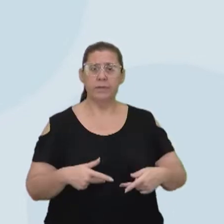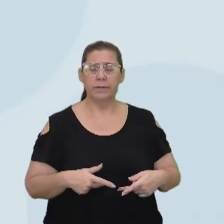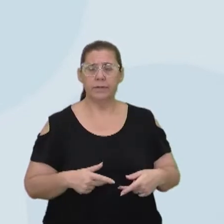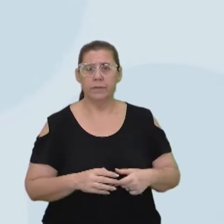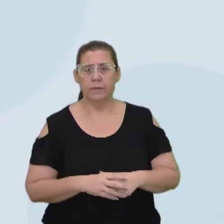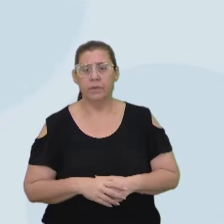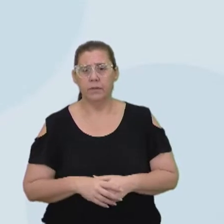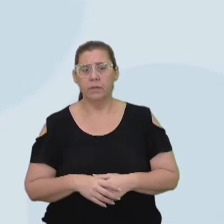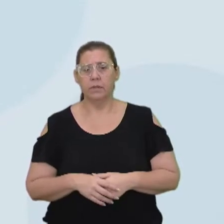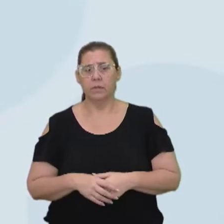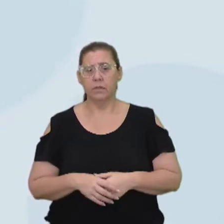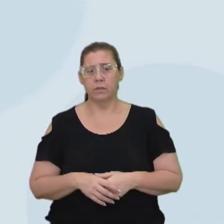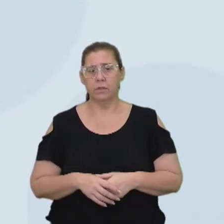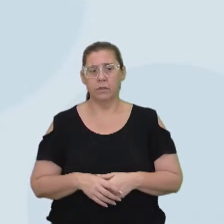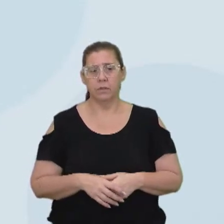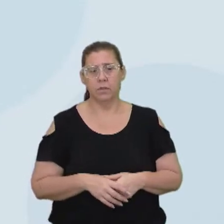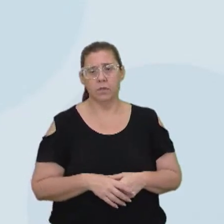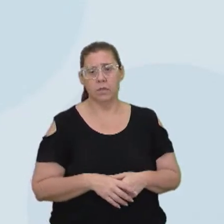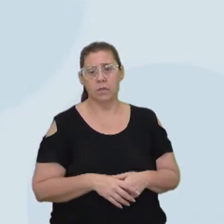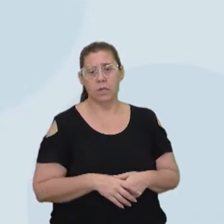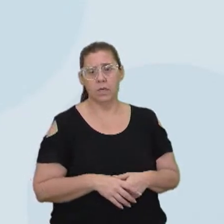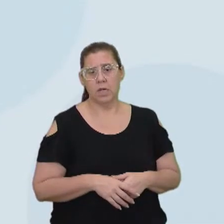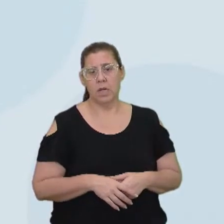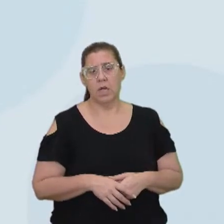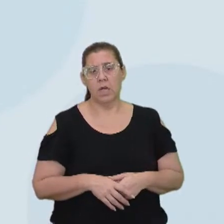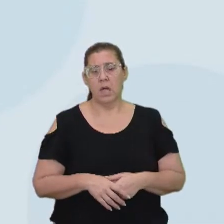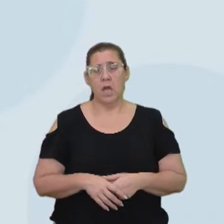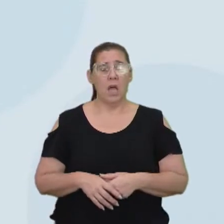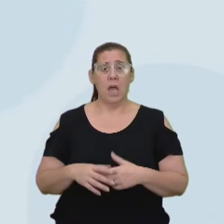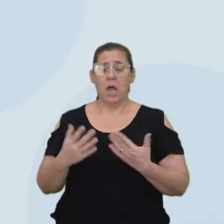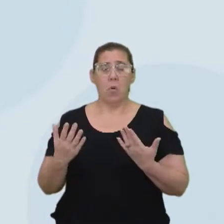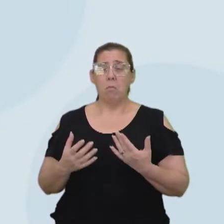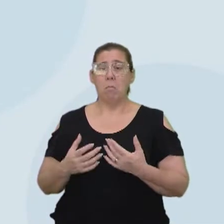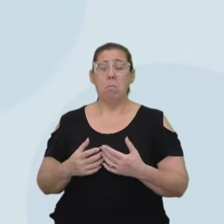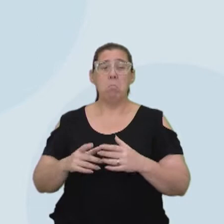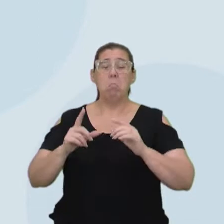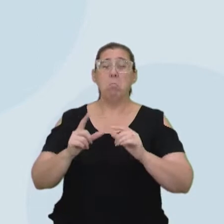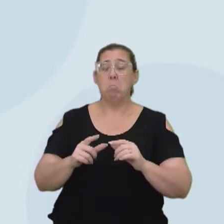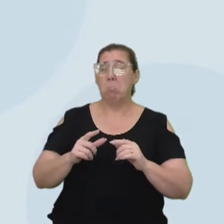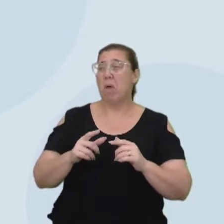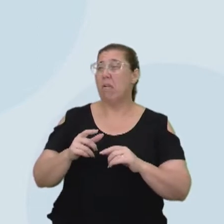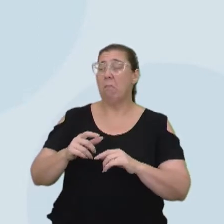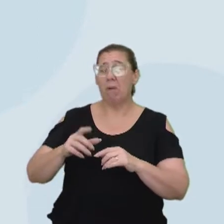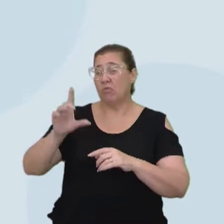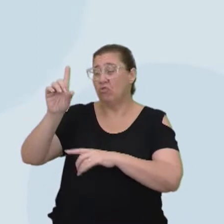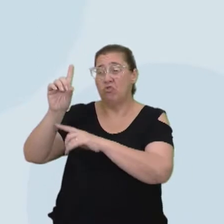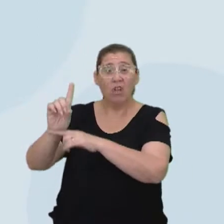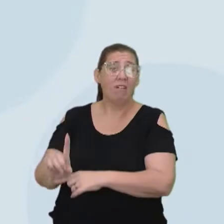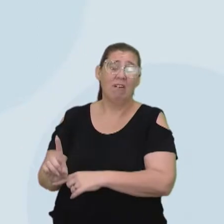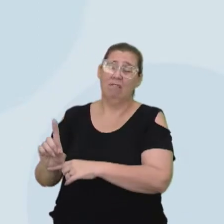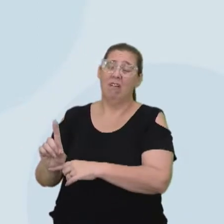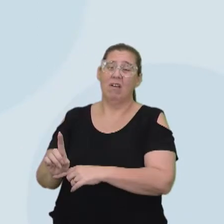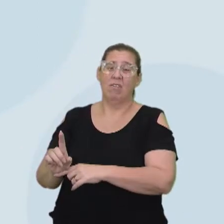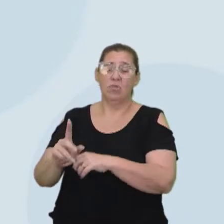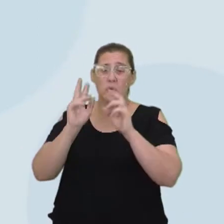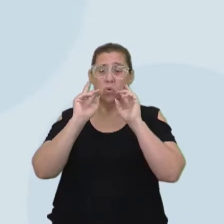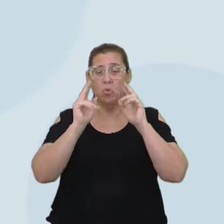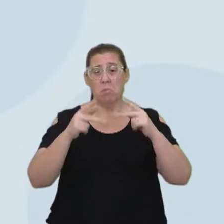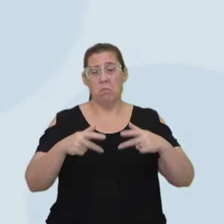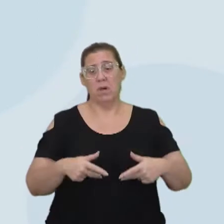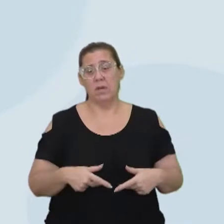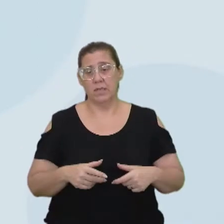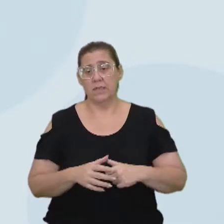né? Ele é inerente à dignidade da pessoa humana e indispensável à realização dos direitos consagrados